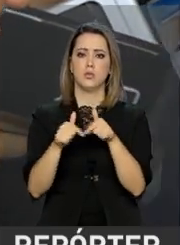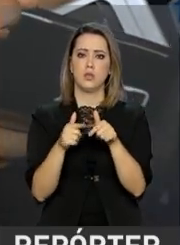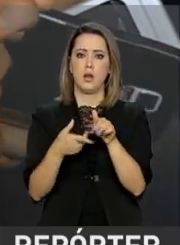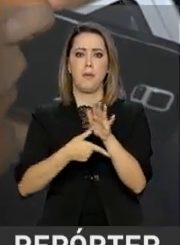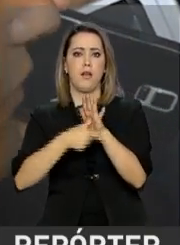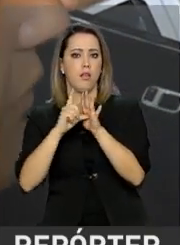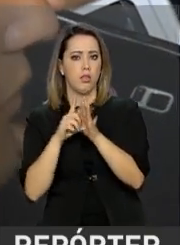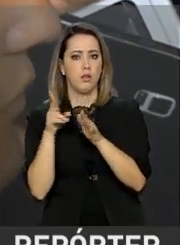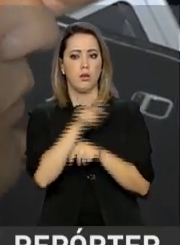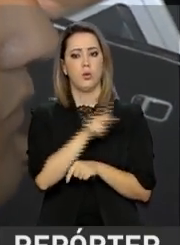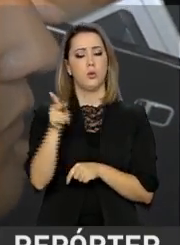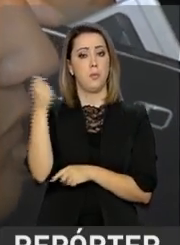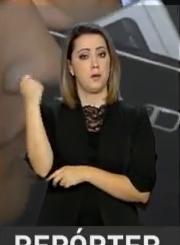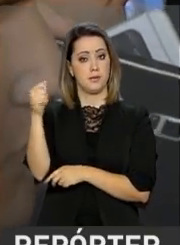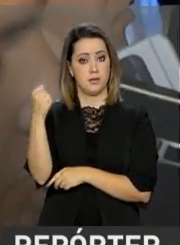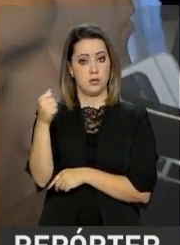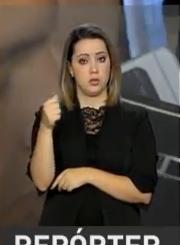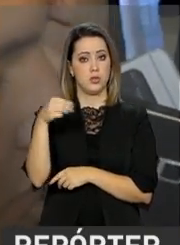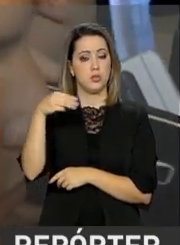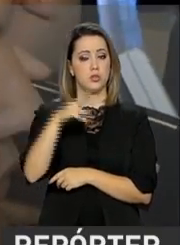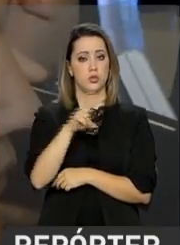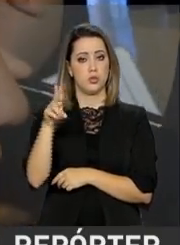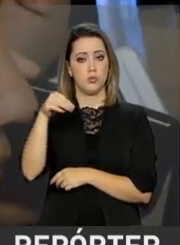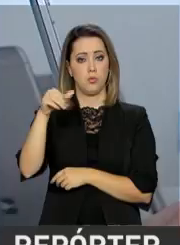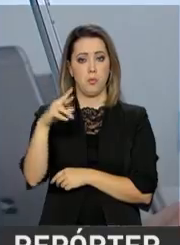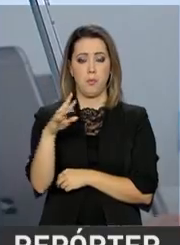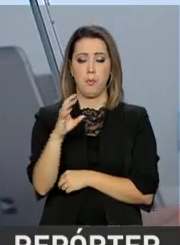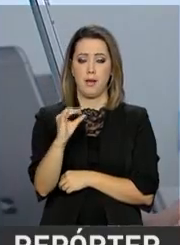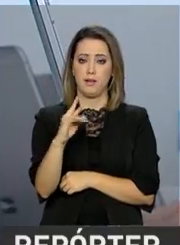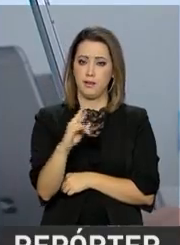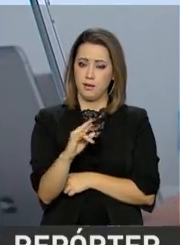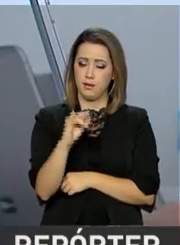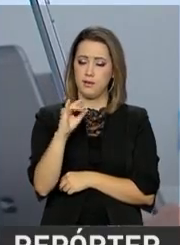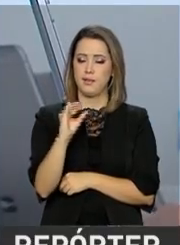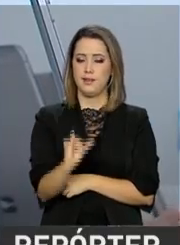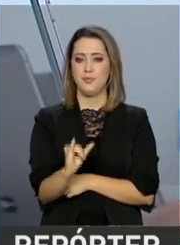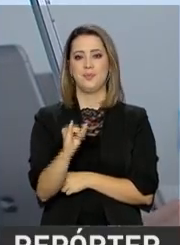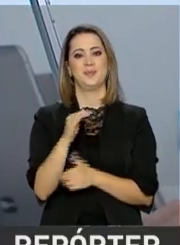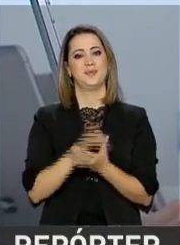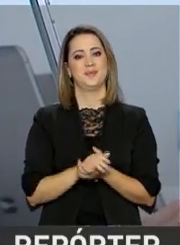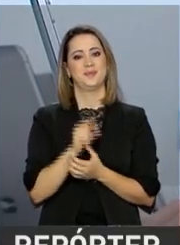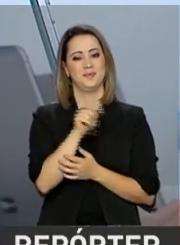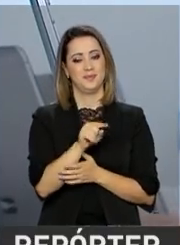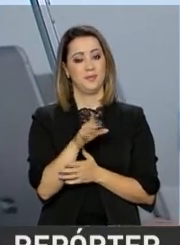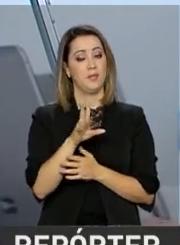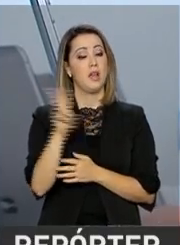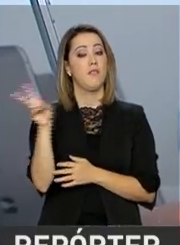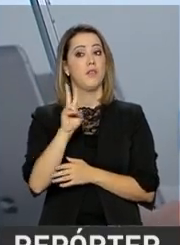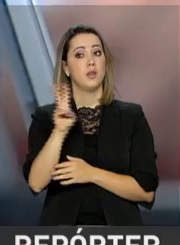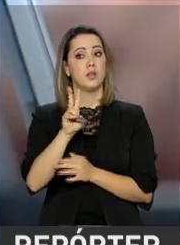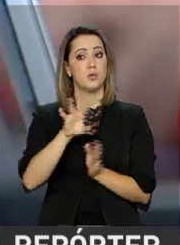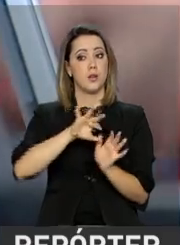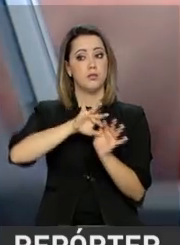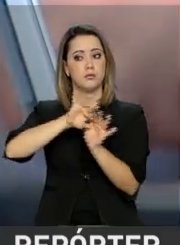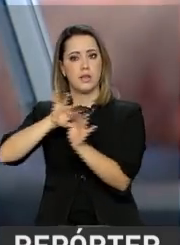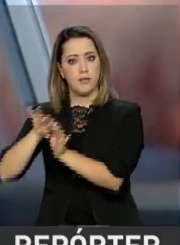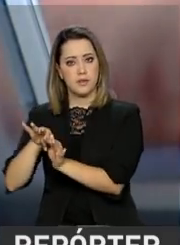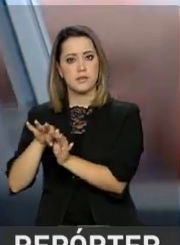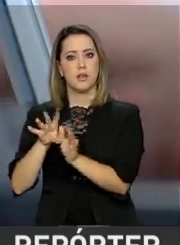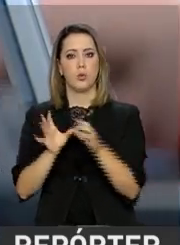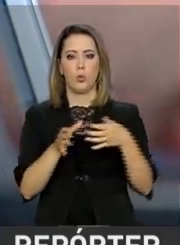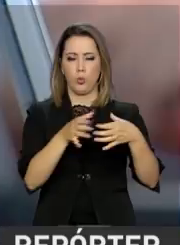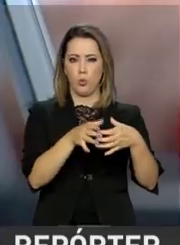presidente Marcre desenvolveu com tanta propriedade ao longo desse mês. A Venezuela que está suspensa do bloco desde dezembro do ano